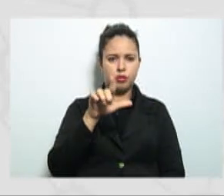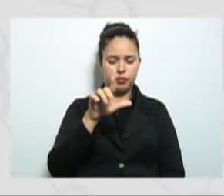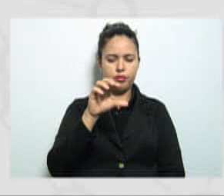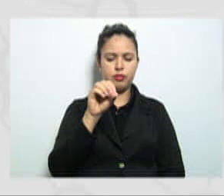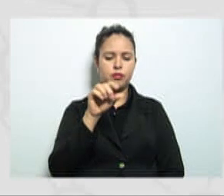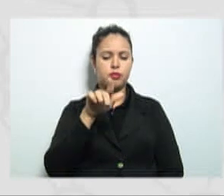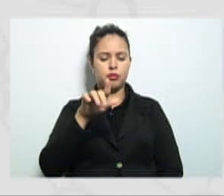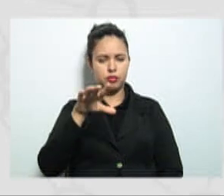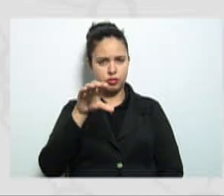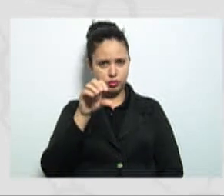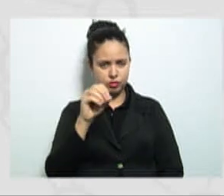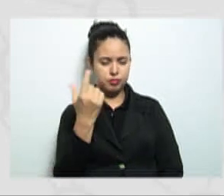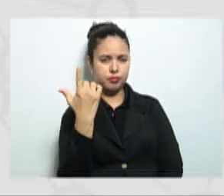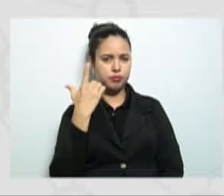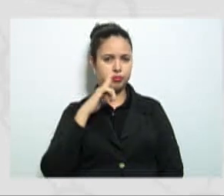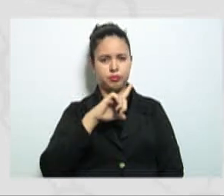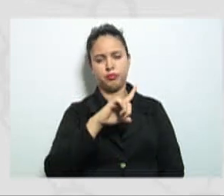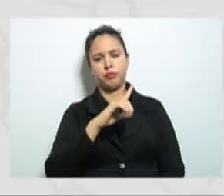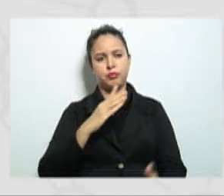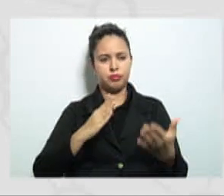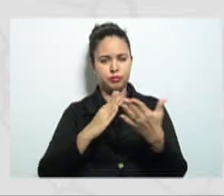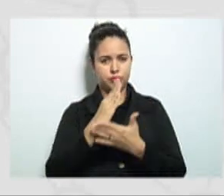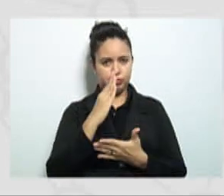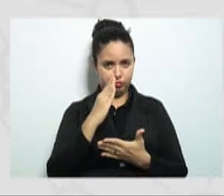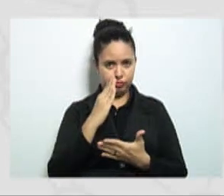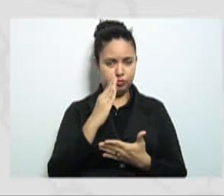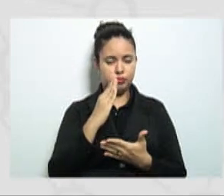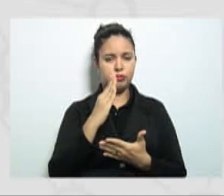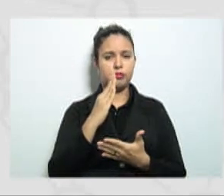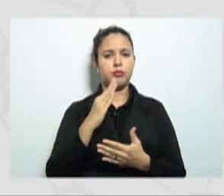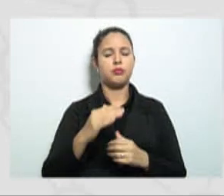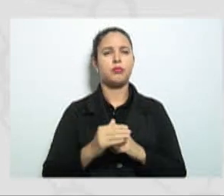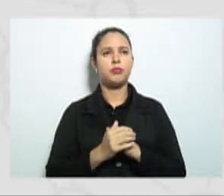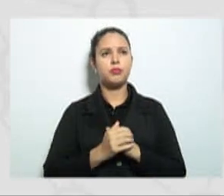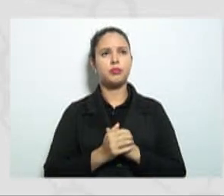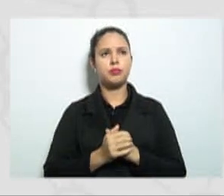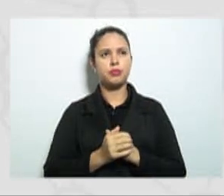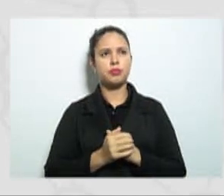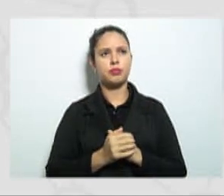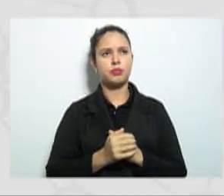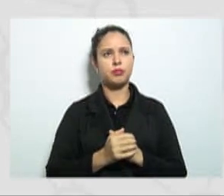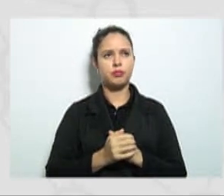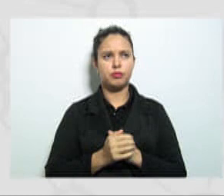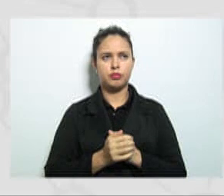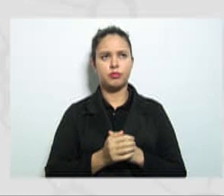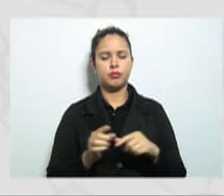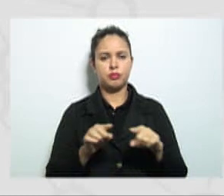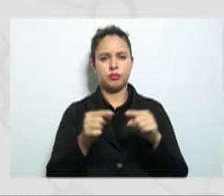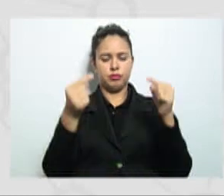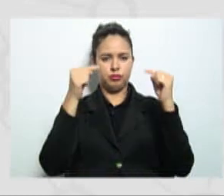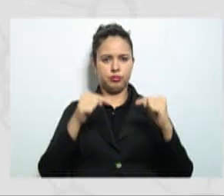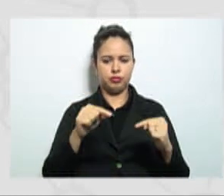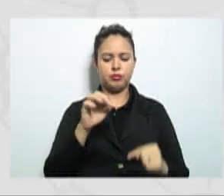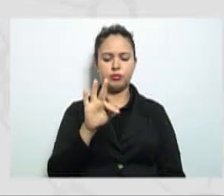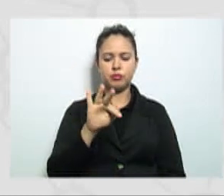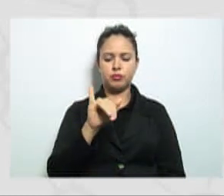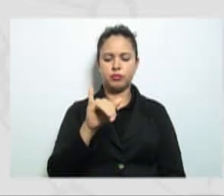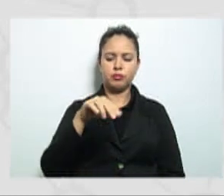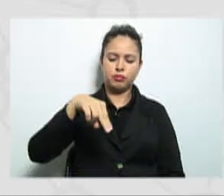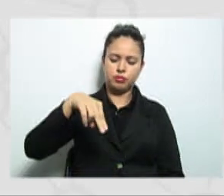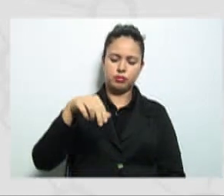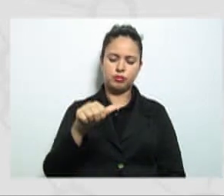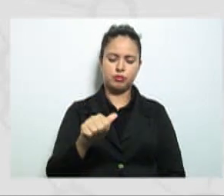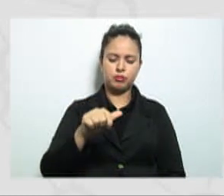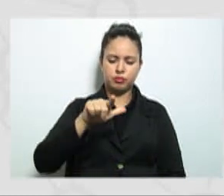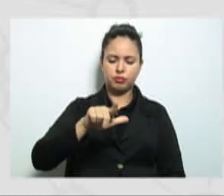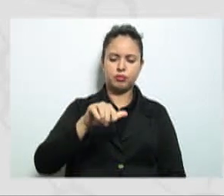É a conclusão de ter estudado, foi ter tirado boa nota. E as conjunções de finalidade, que